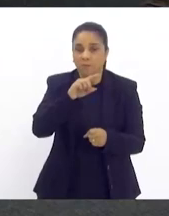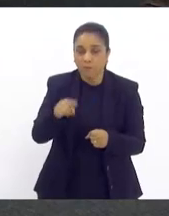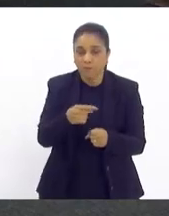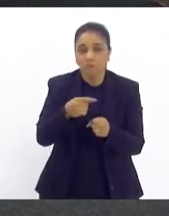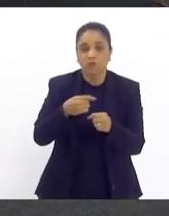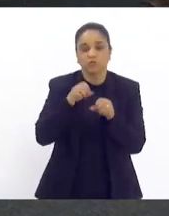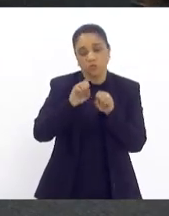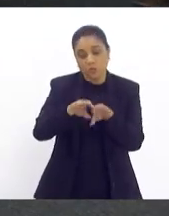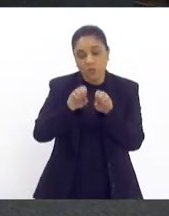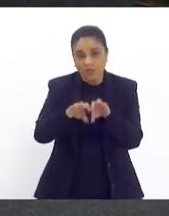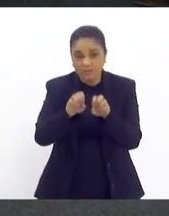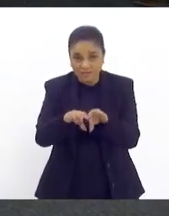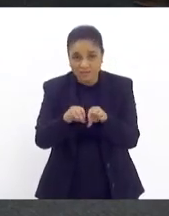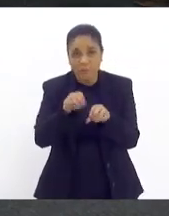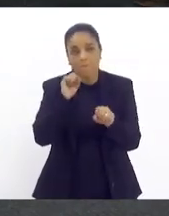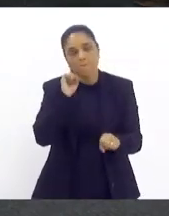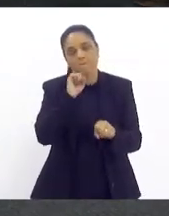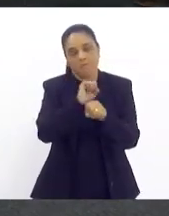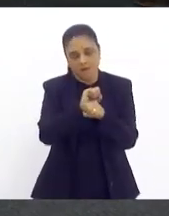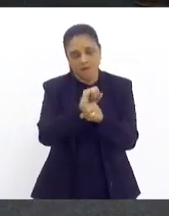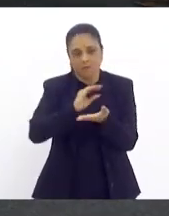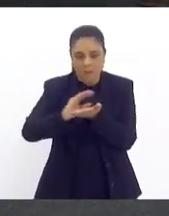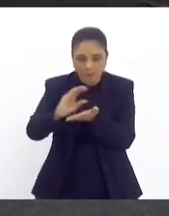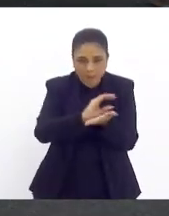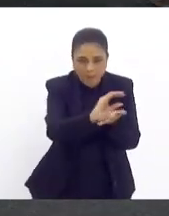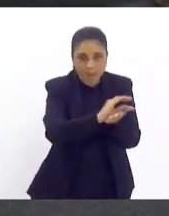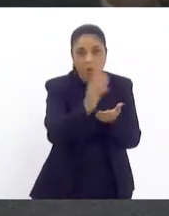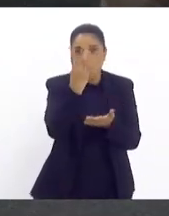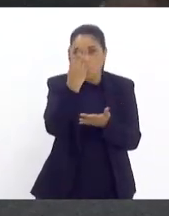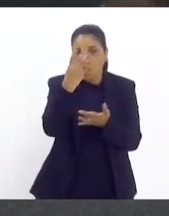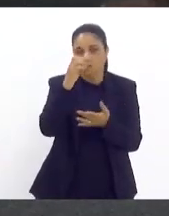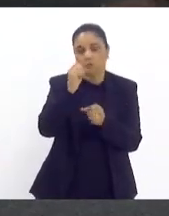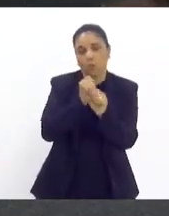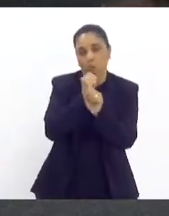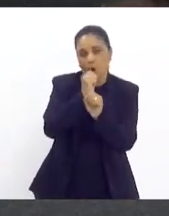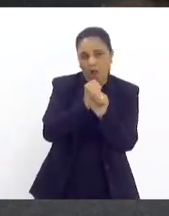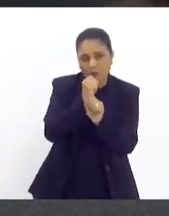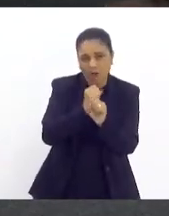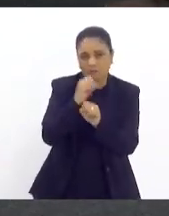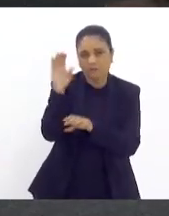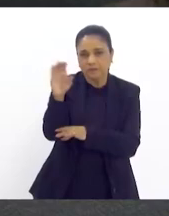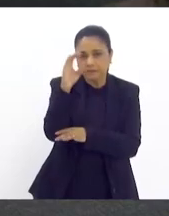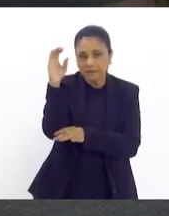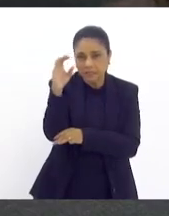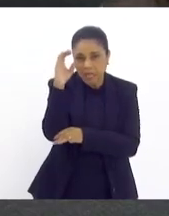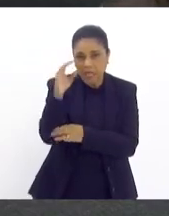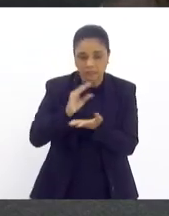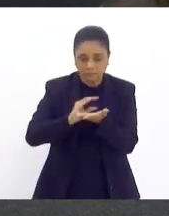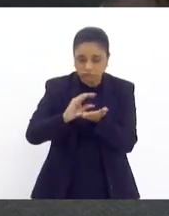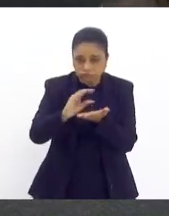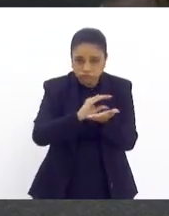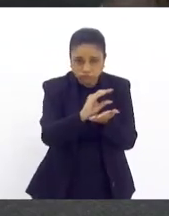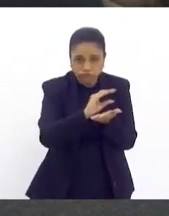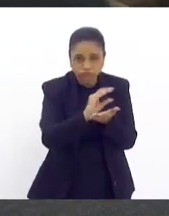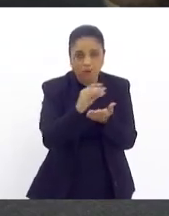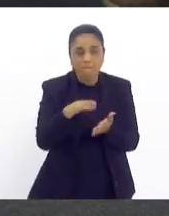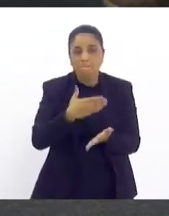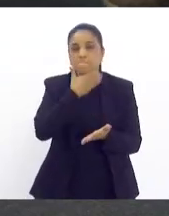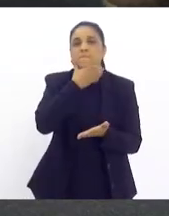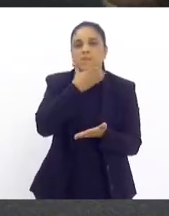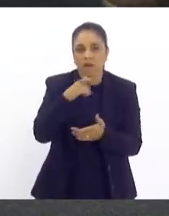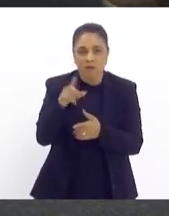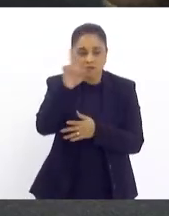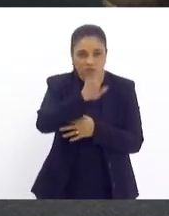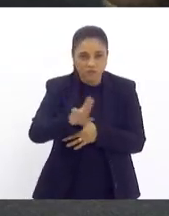e que estavam paralisados então após quatro anos de negação das ciências issovocamento orçamentário em que as